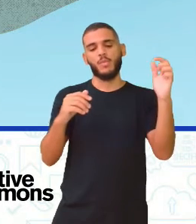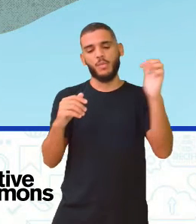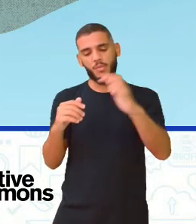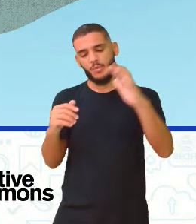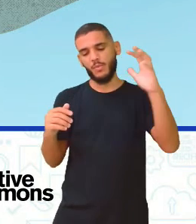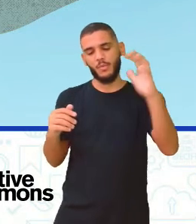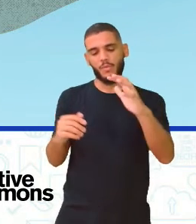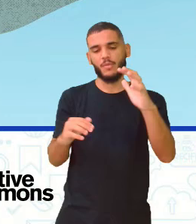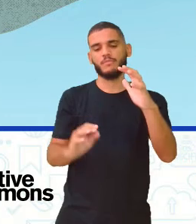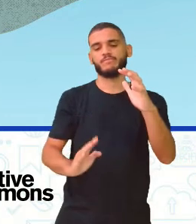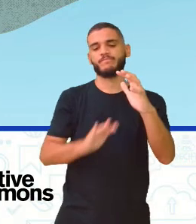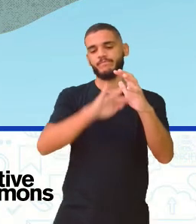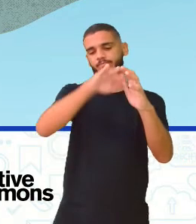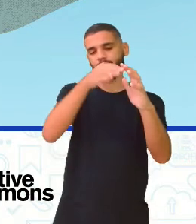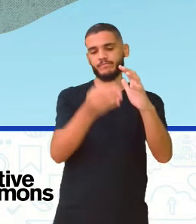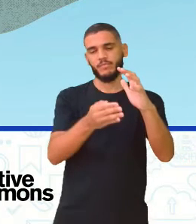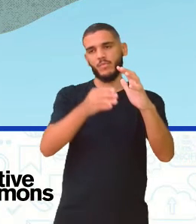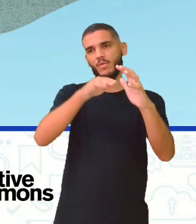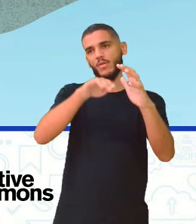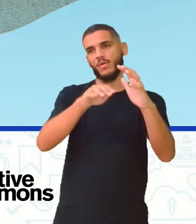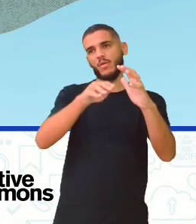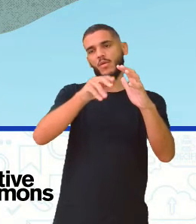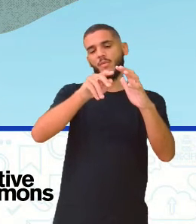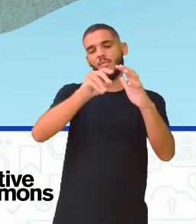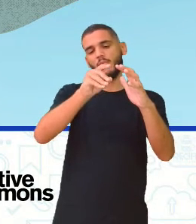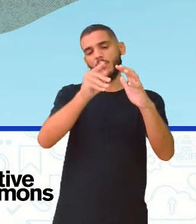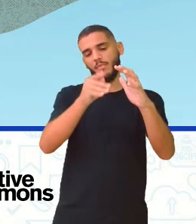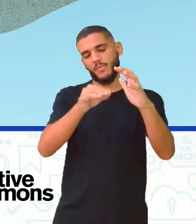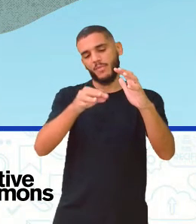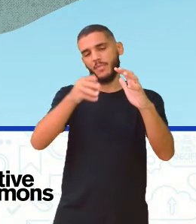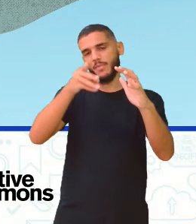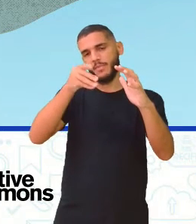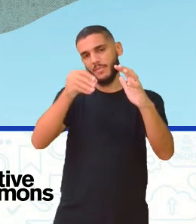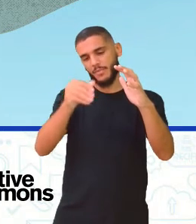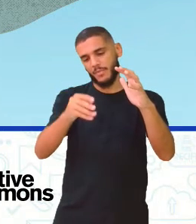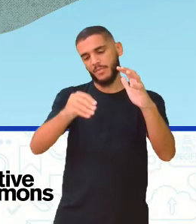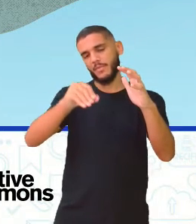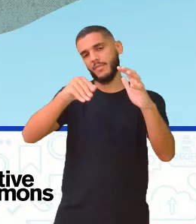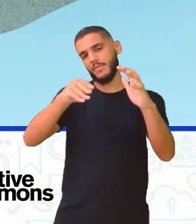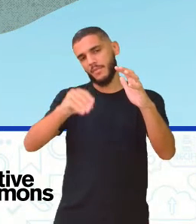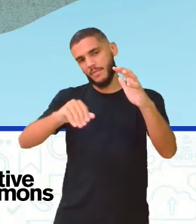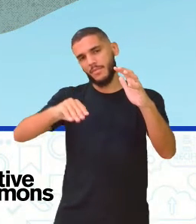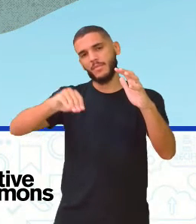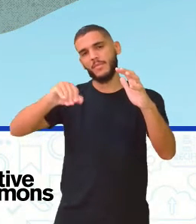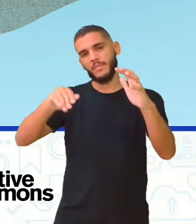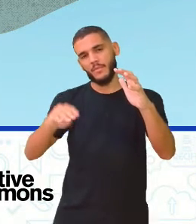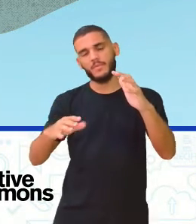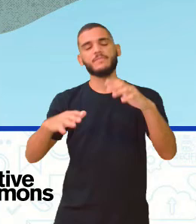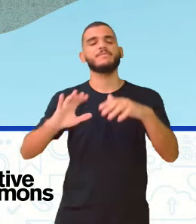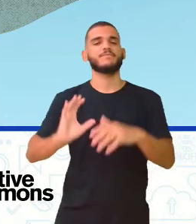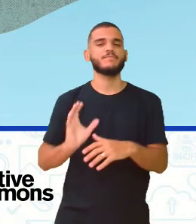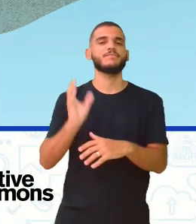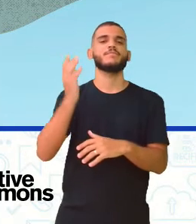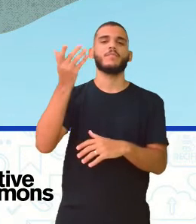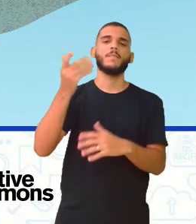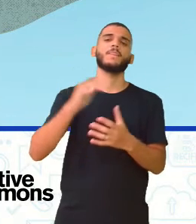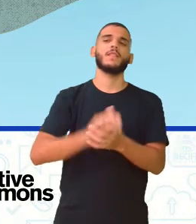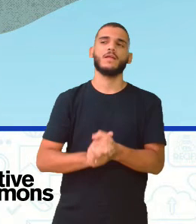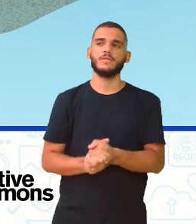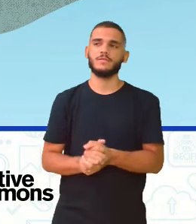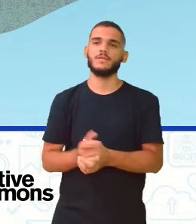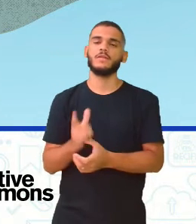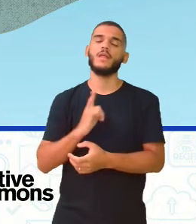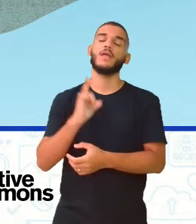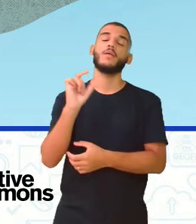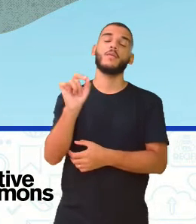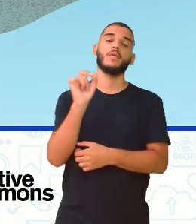acabar o quê? Ocasionando no seu desgaste. Quando ocasiona esse desgaste, nós